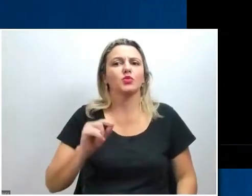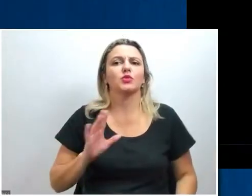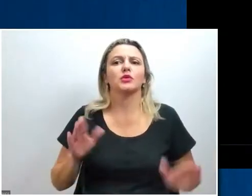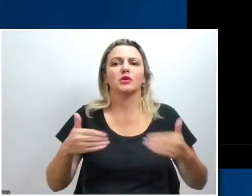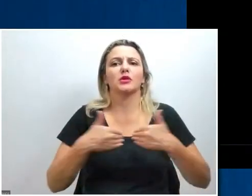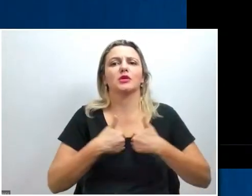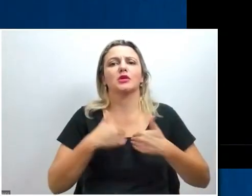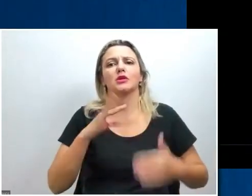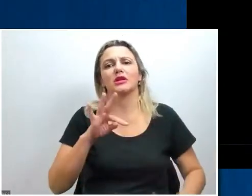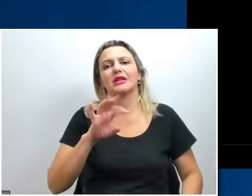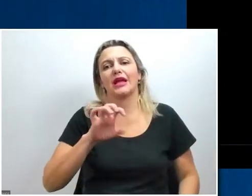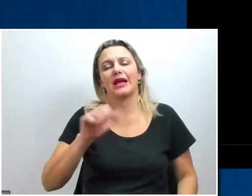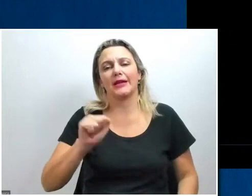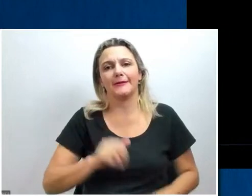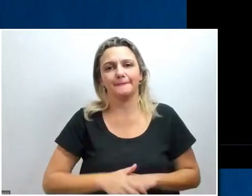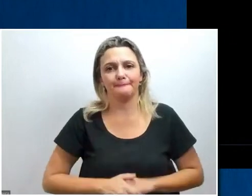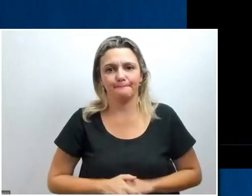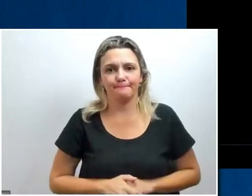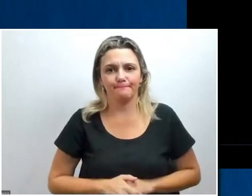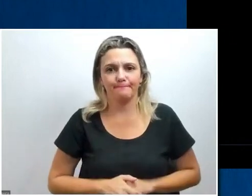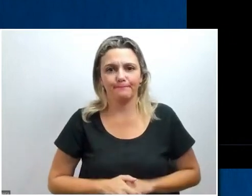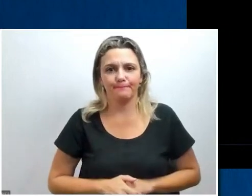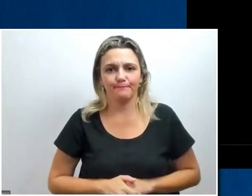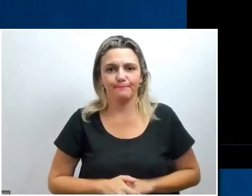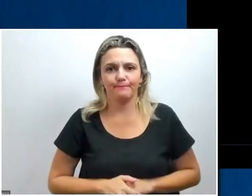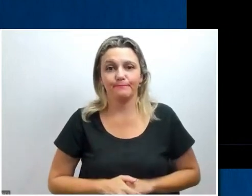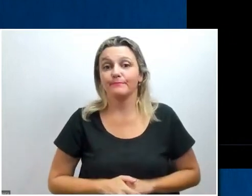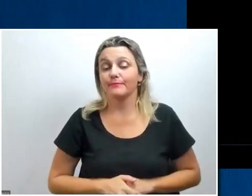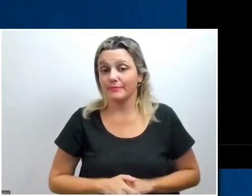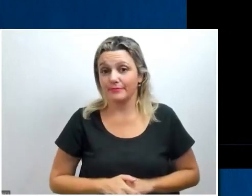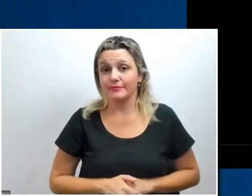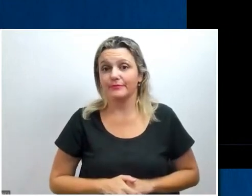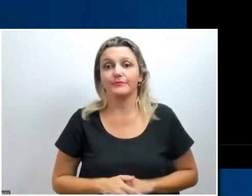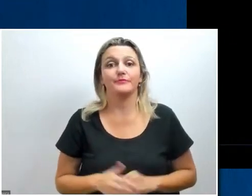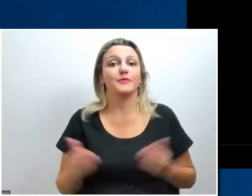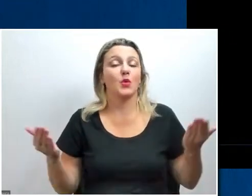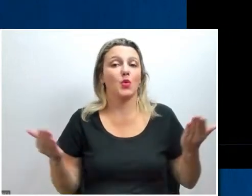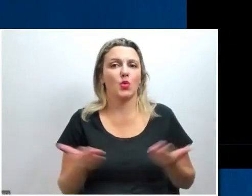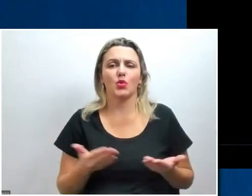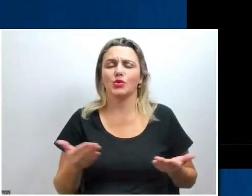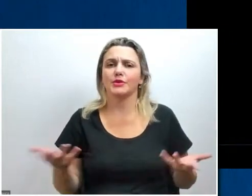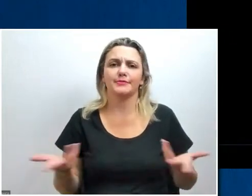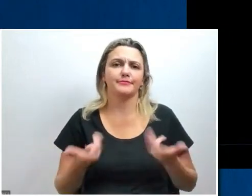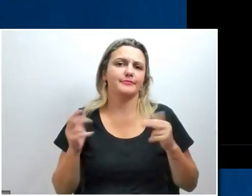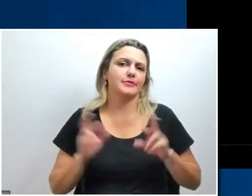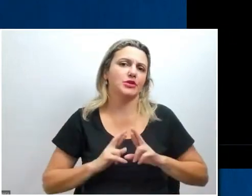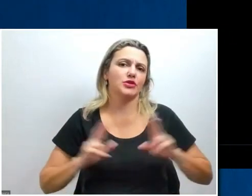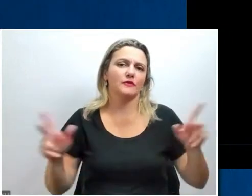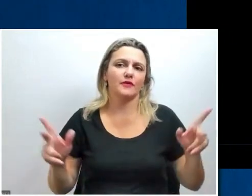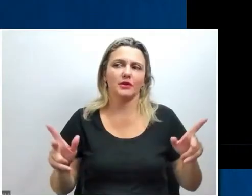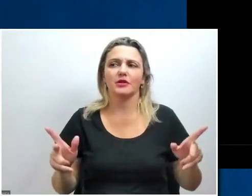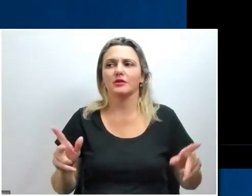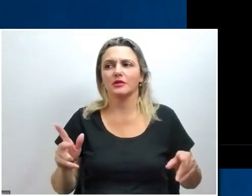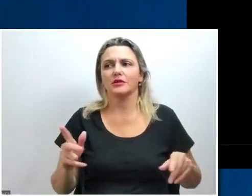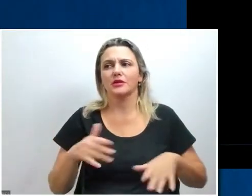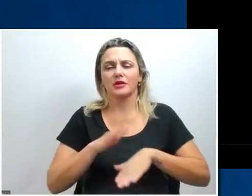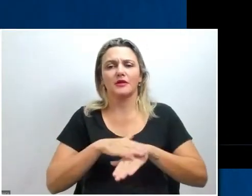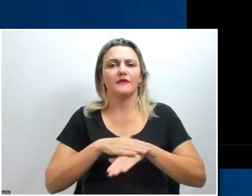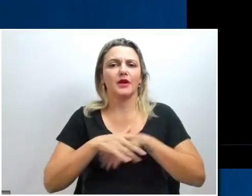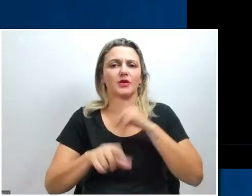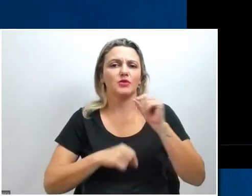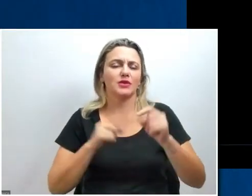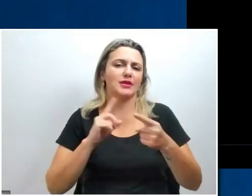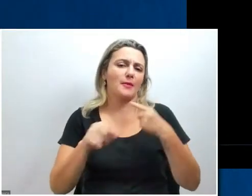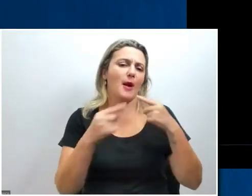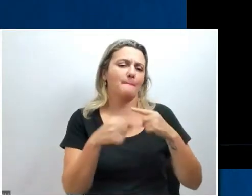autismo, né. O que faz a grande diferença e que faz com que esses contrastes diminuam cada